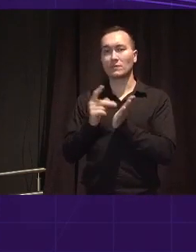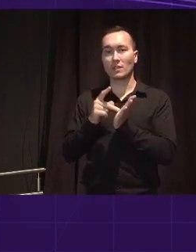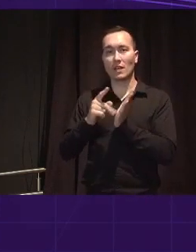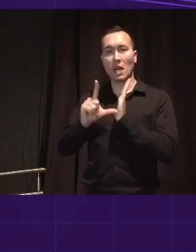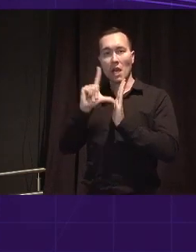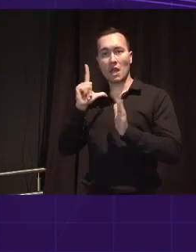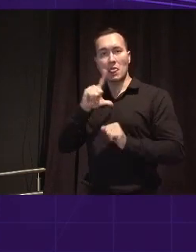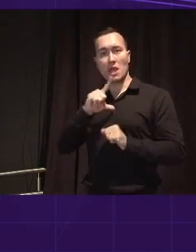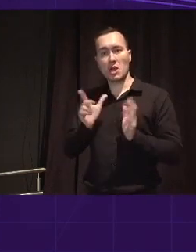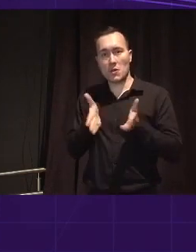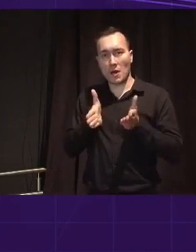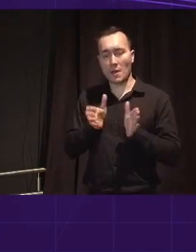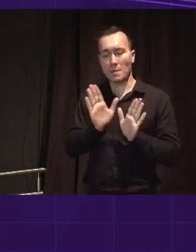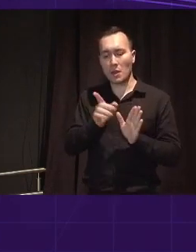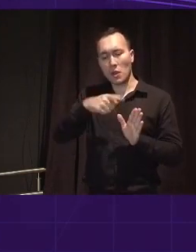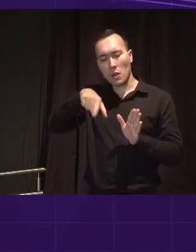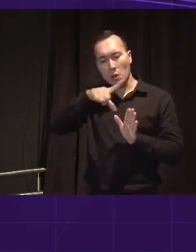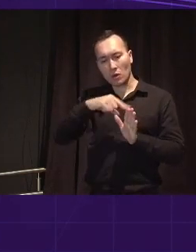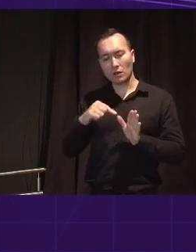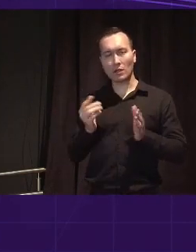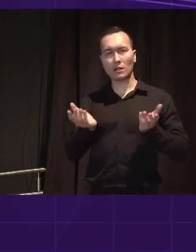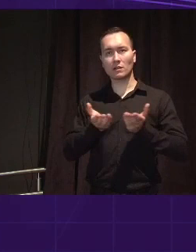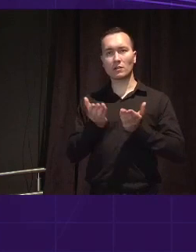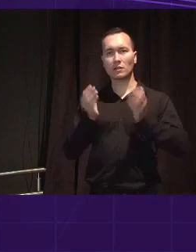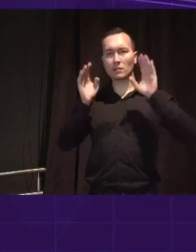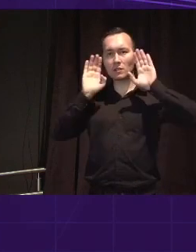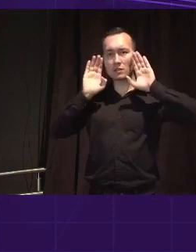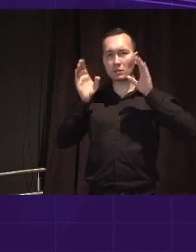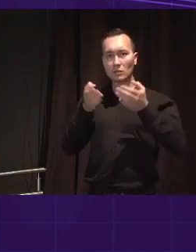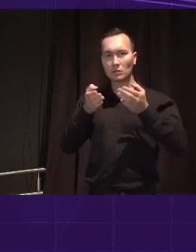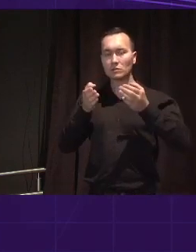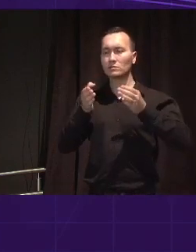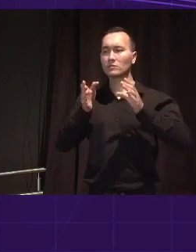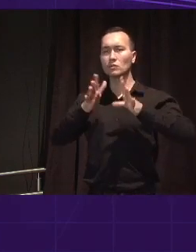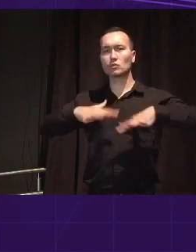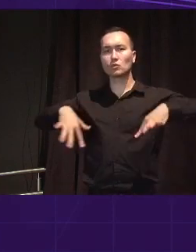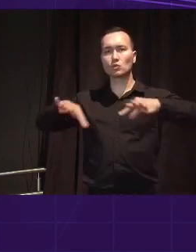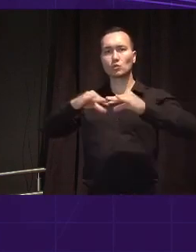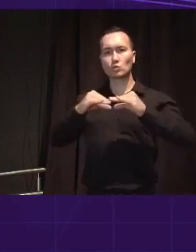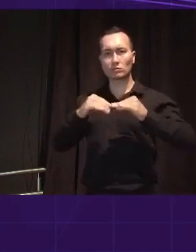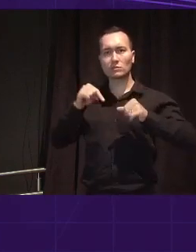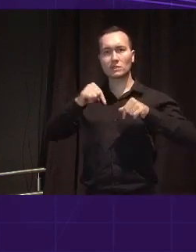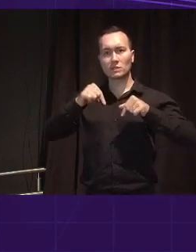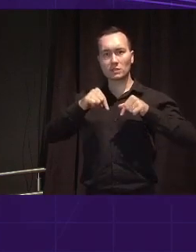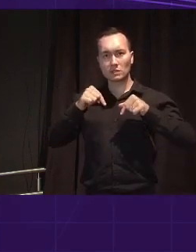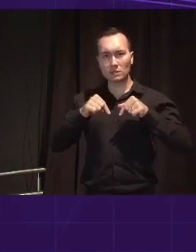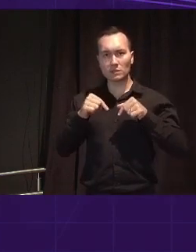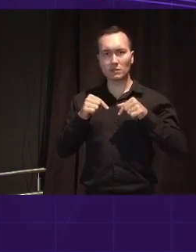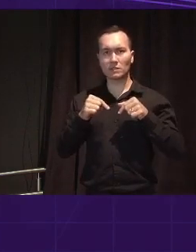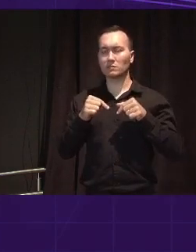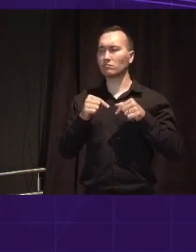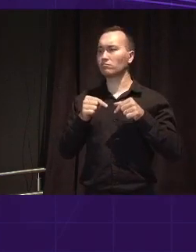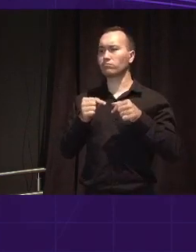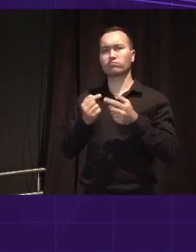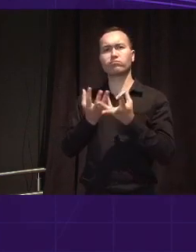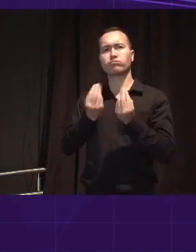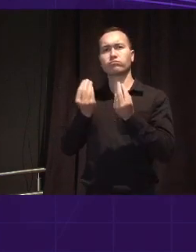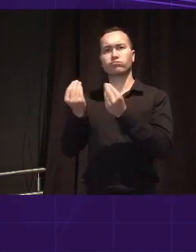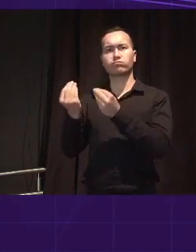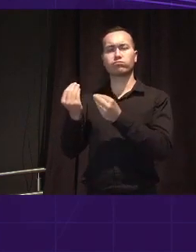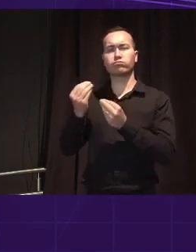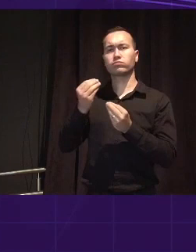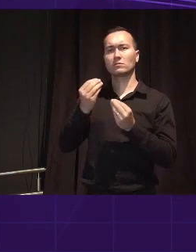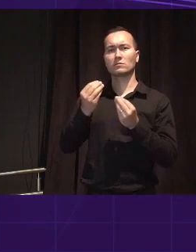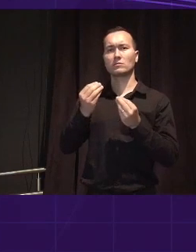para uma comunicação mais direcionada para todo mundo, que todo mundo estivesse falando a mesma língua em todos os níveis, né?